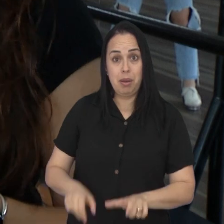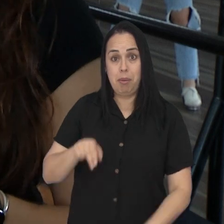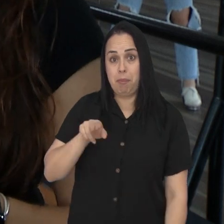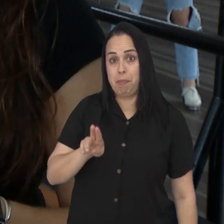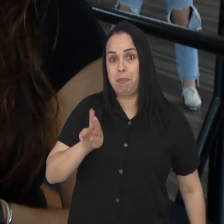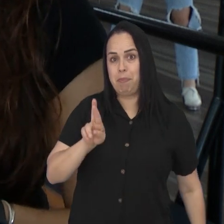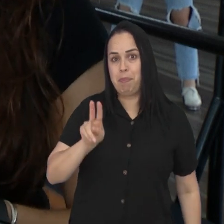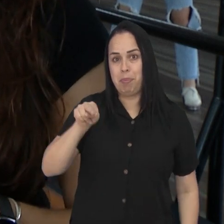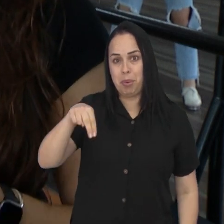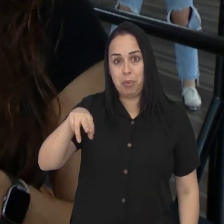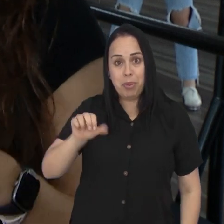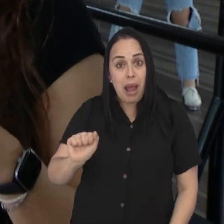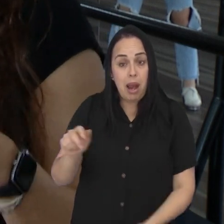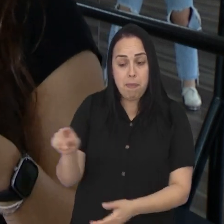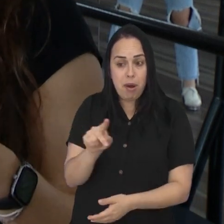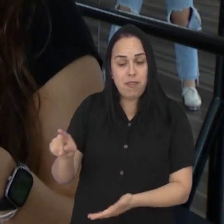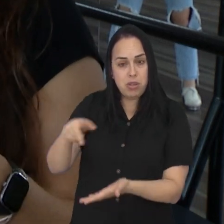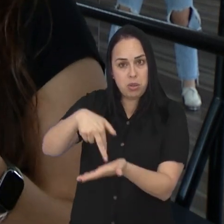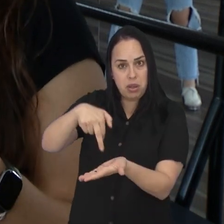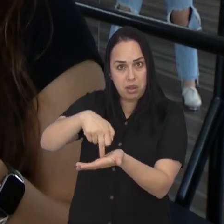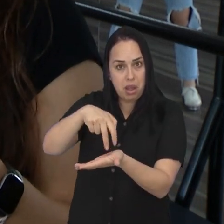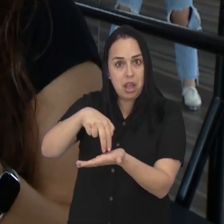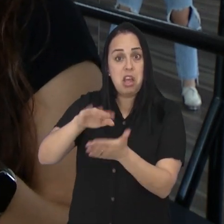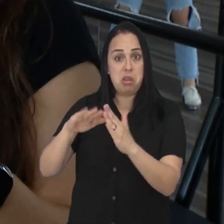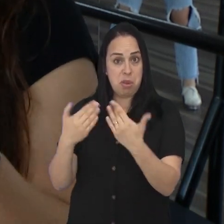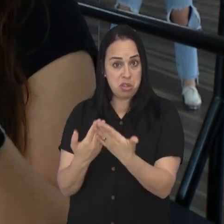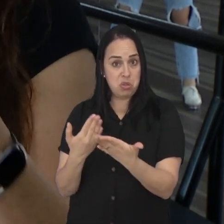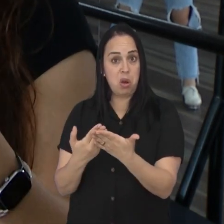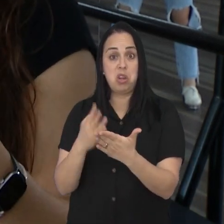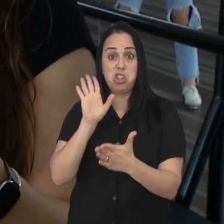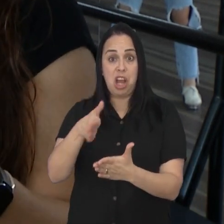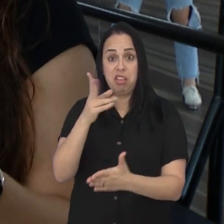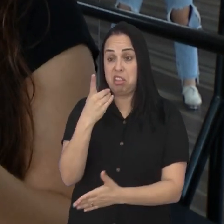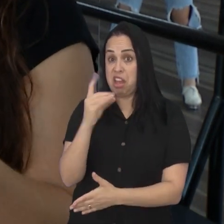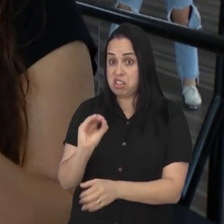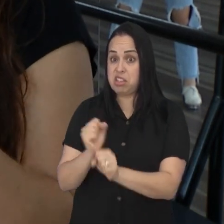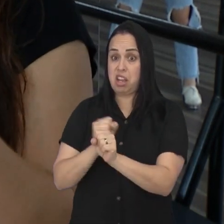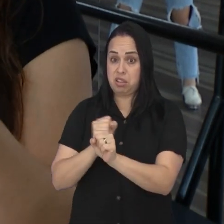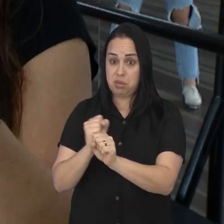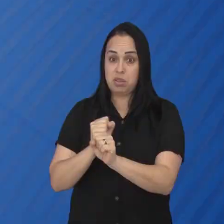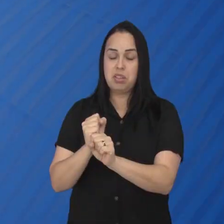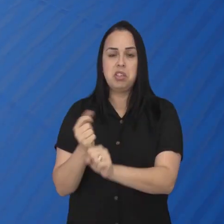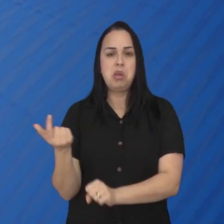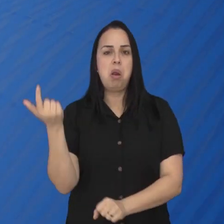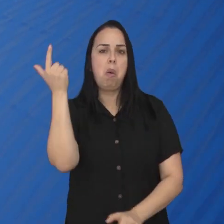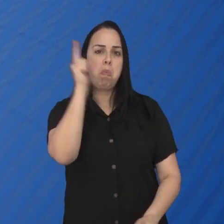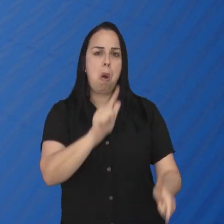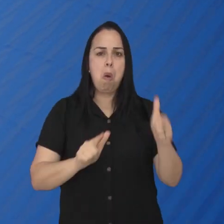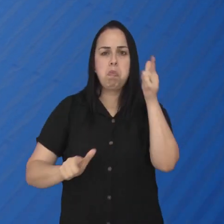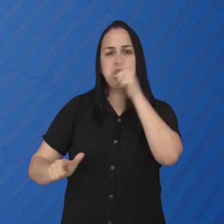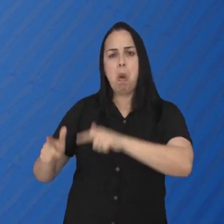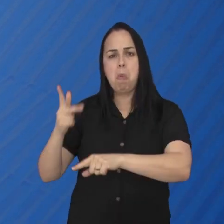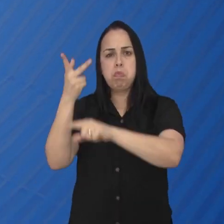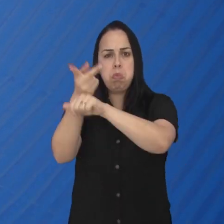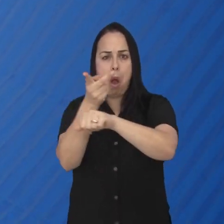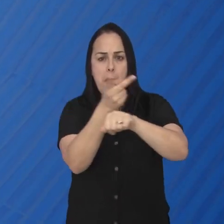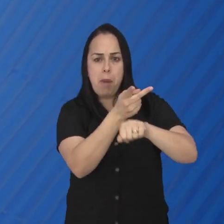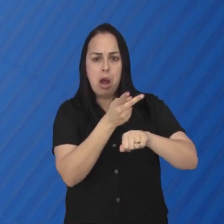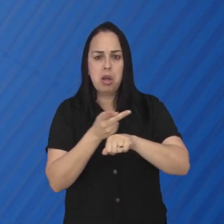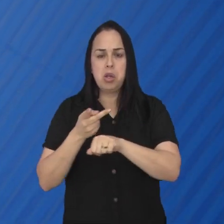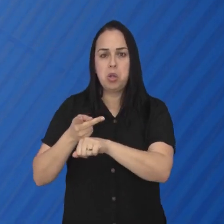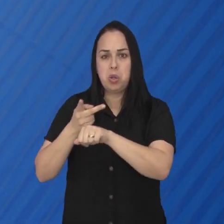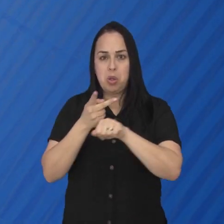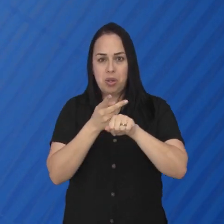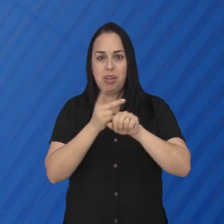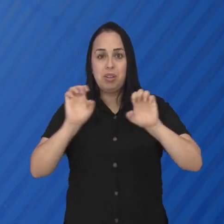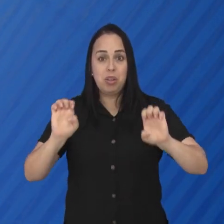Bruna é professora de sapateado. A escola dela, em São José, existe há 10 anos e já conquistou diversos